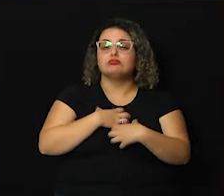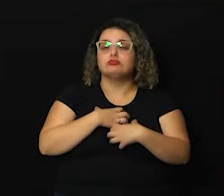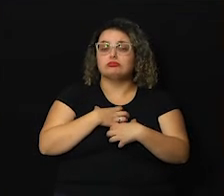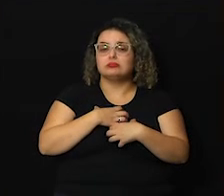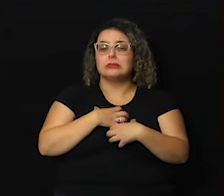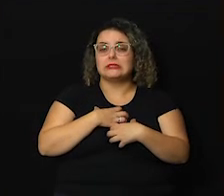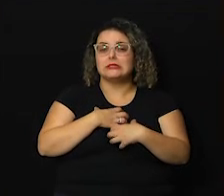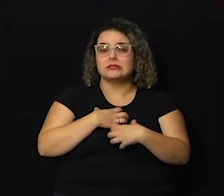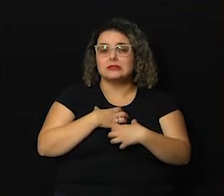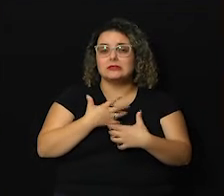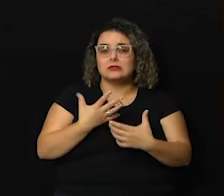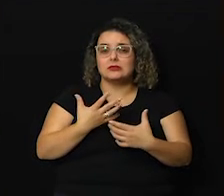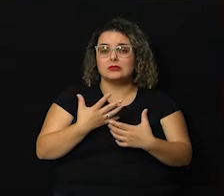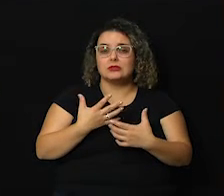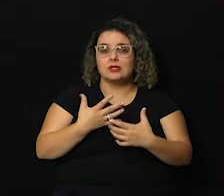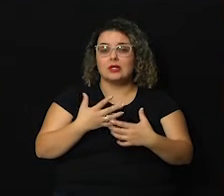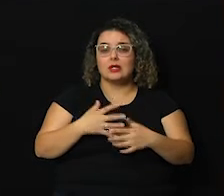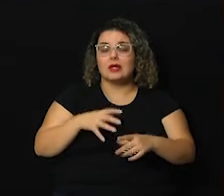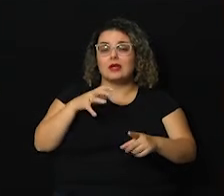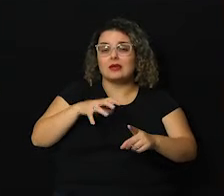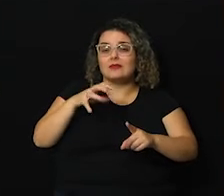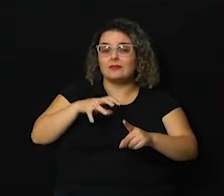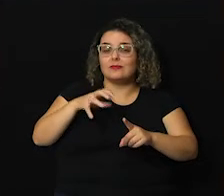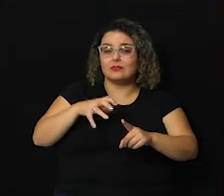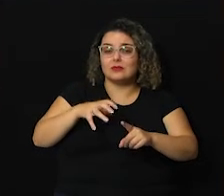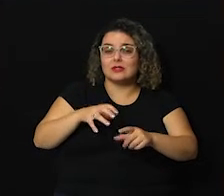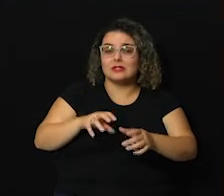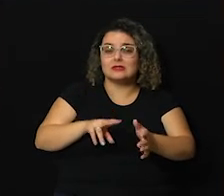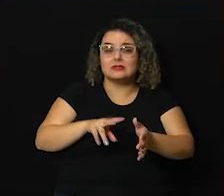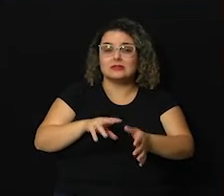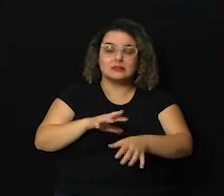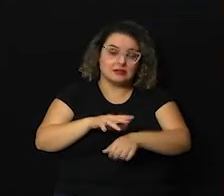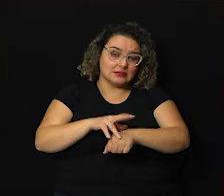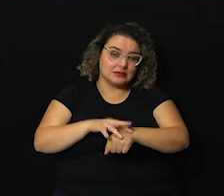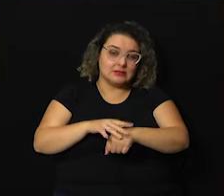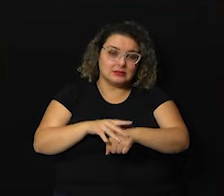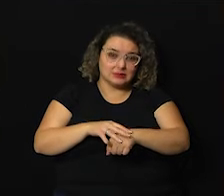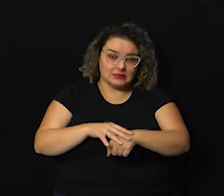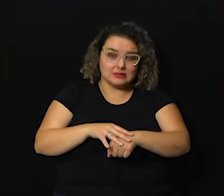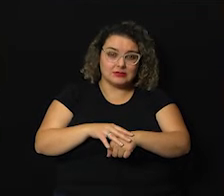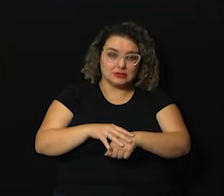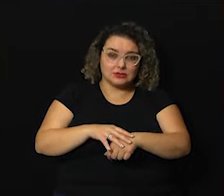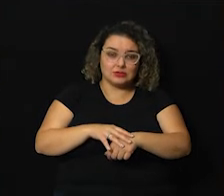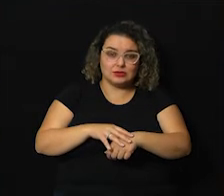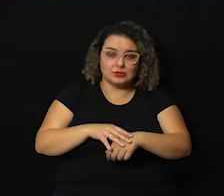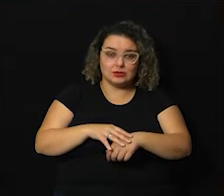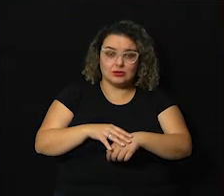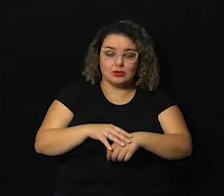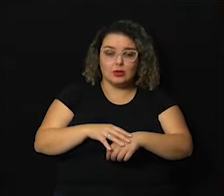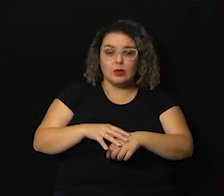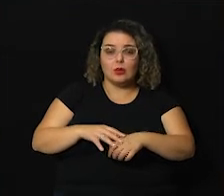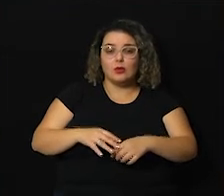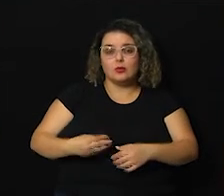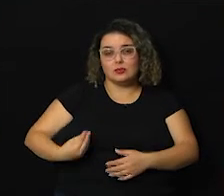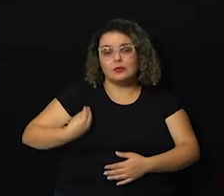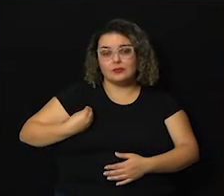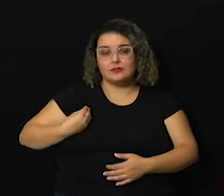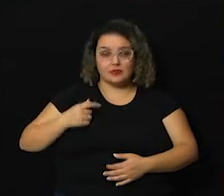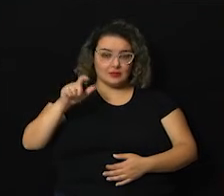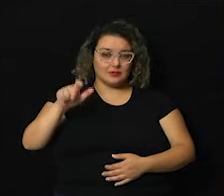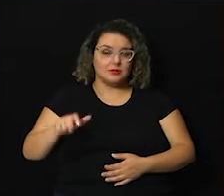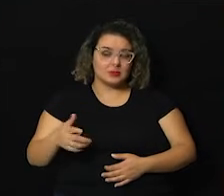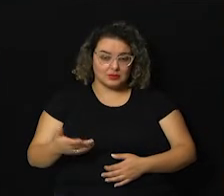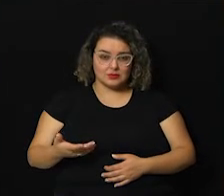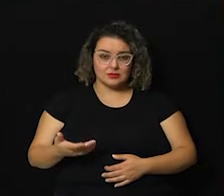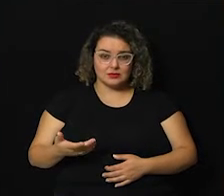que o reflexo da doença, né? Do desgaste da doença sobre a vida do